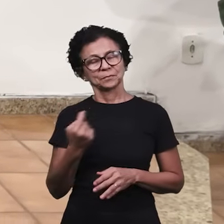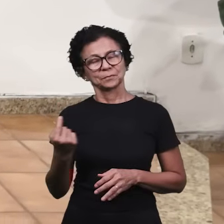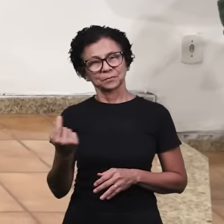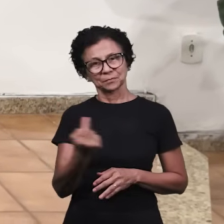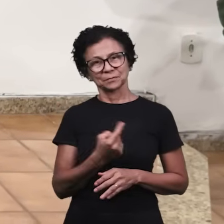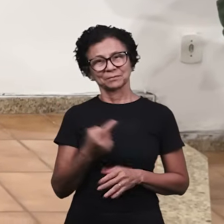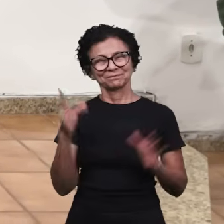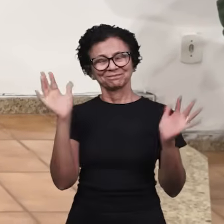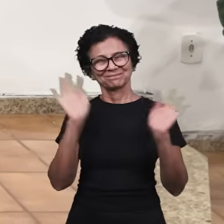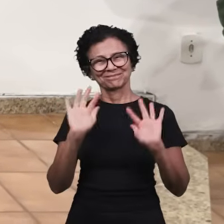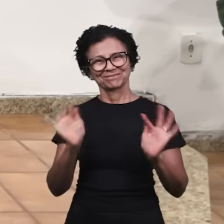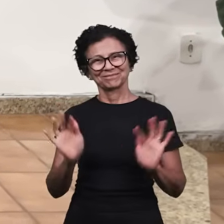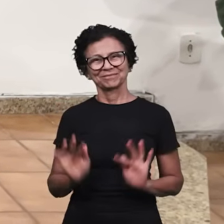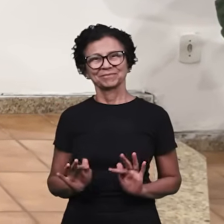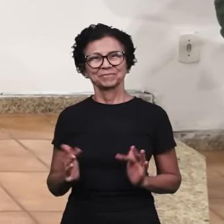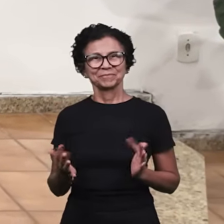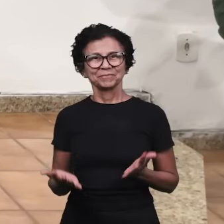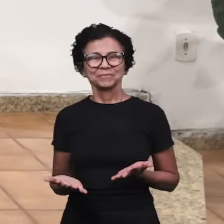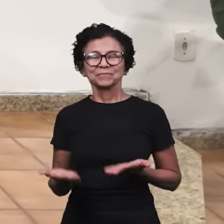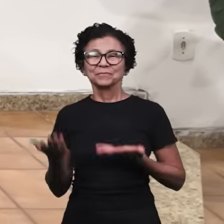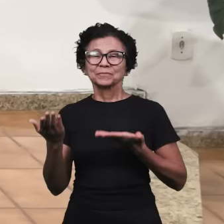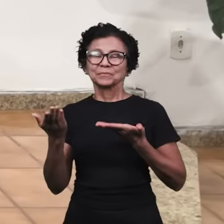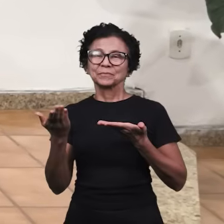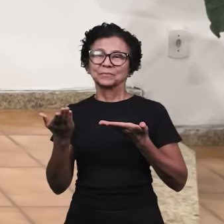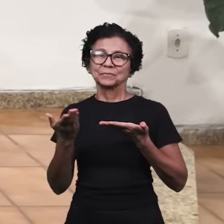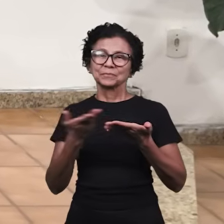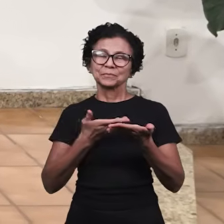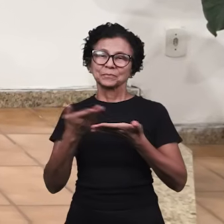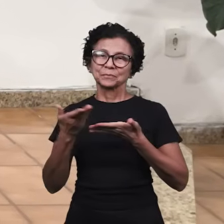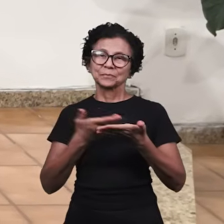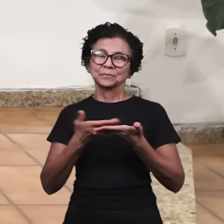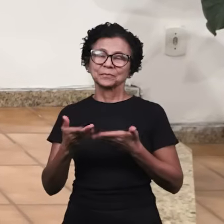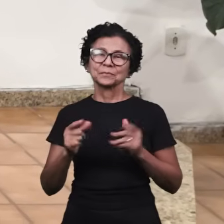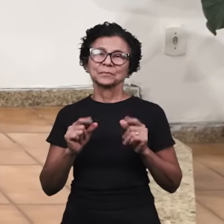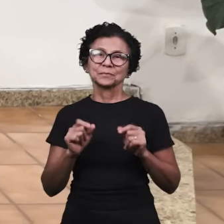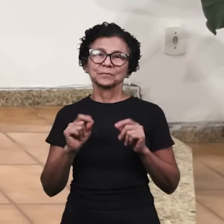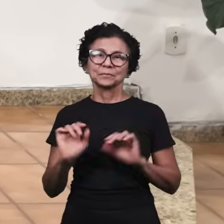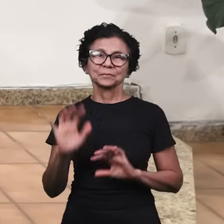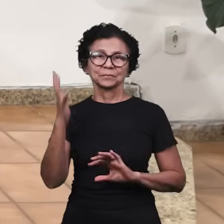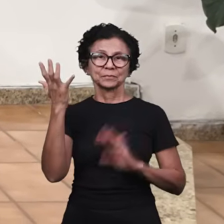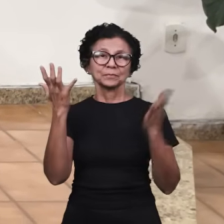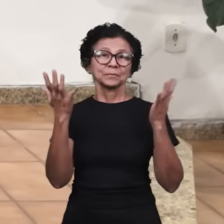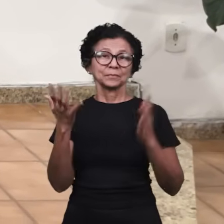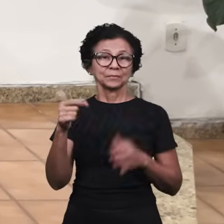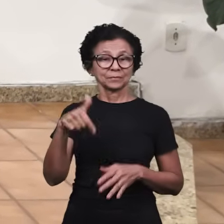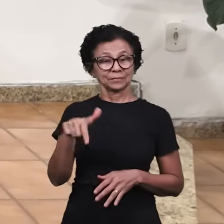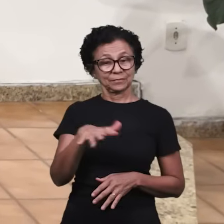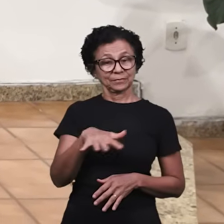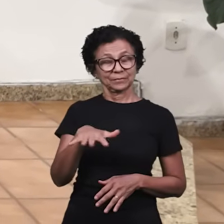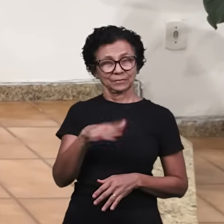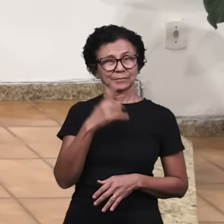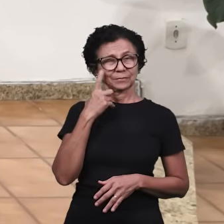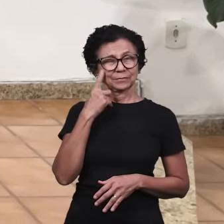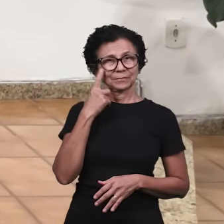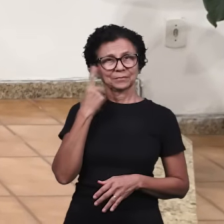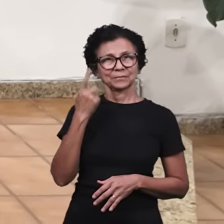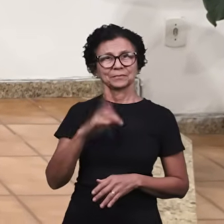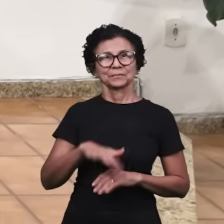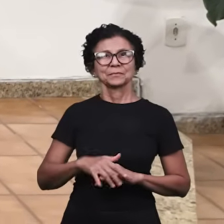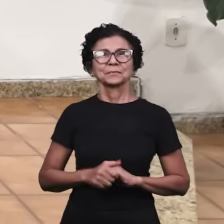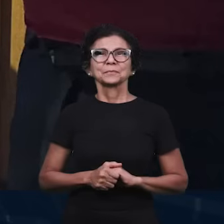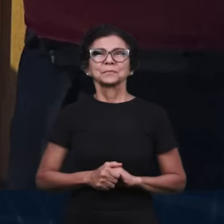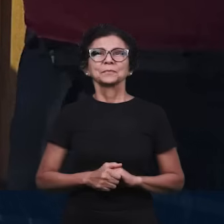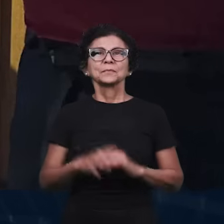irmãos. Estamos felizes por estarmos aqui mais uma vez, compartilhando com vocês os destaques dessa semana na nossa região. Confiram